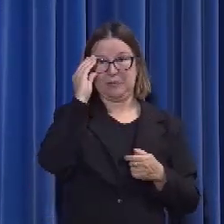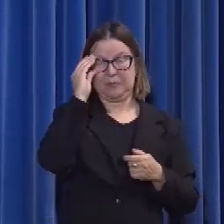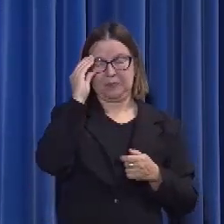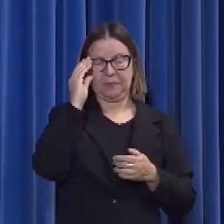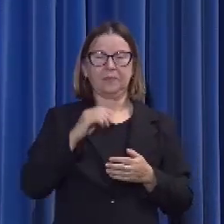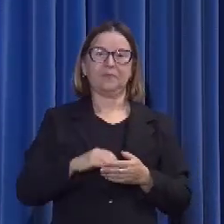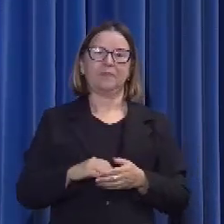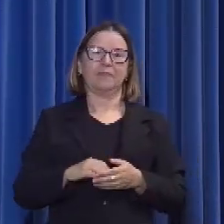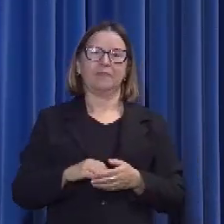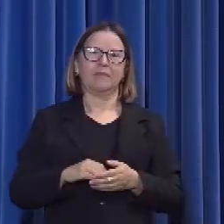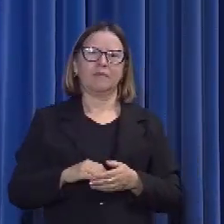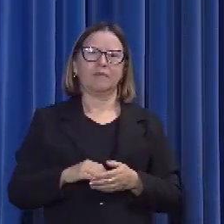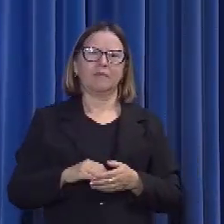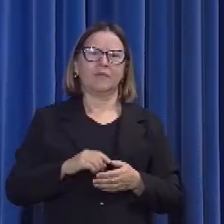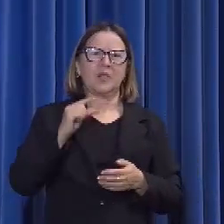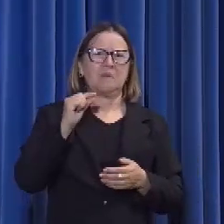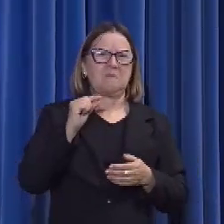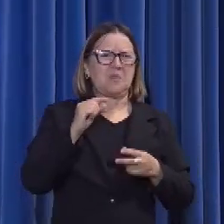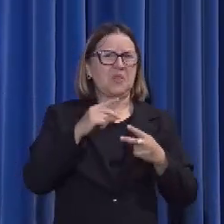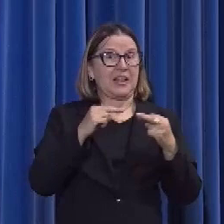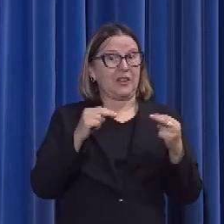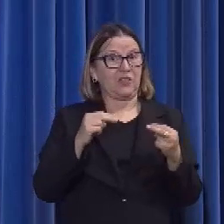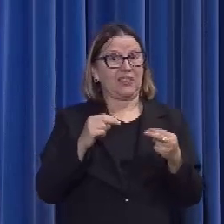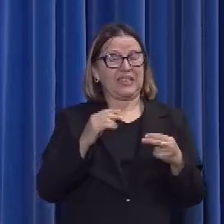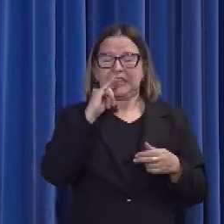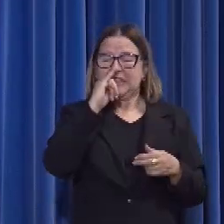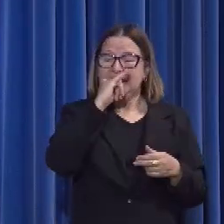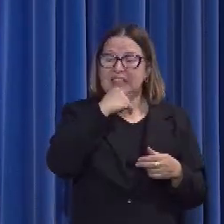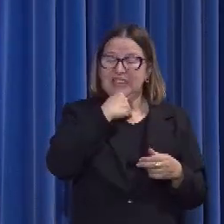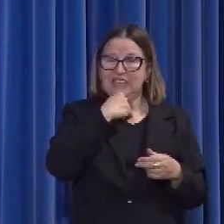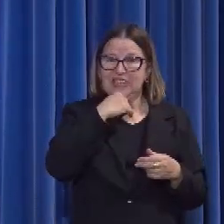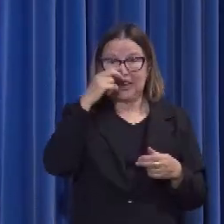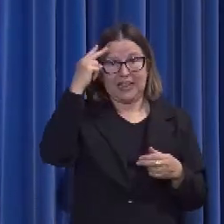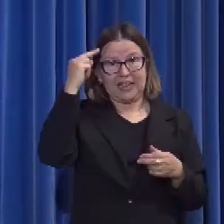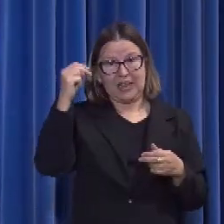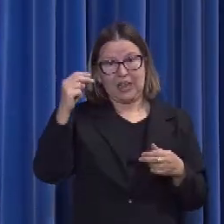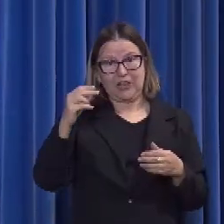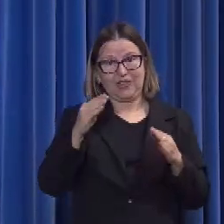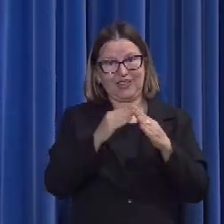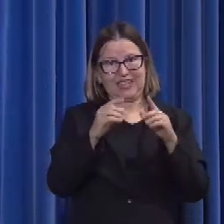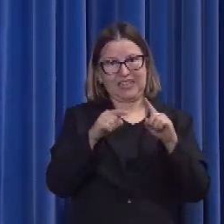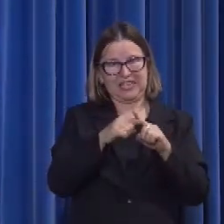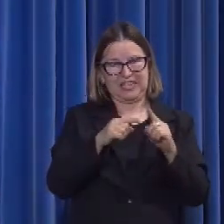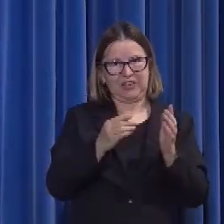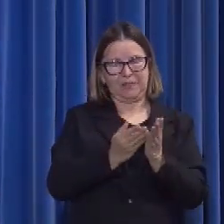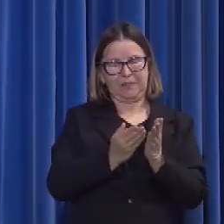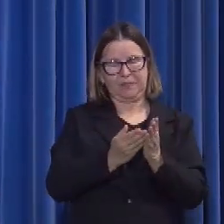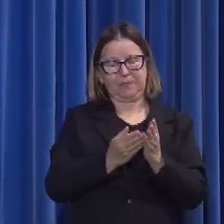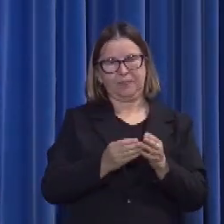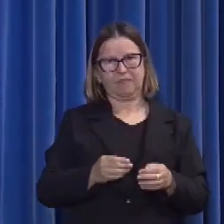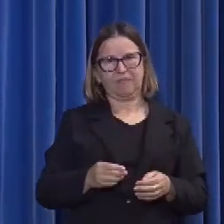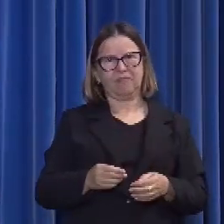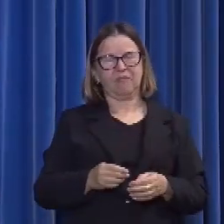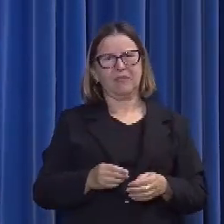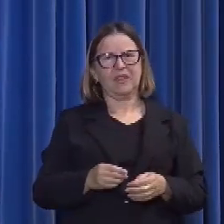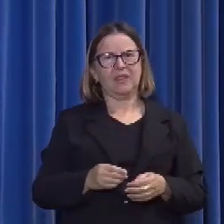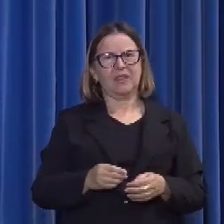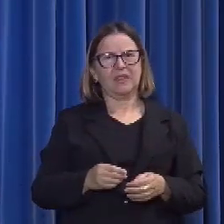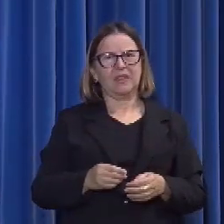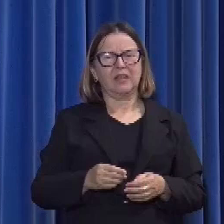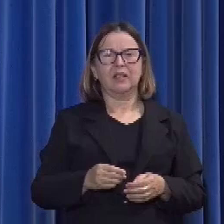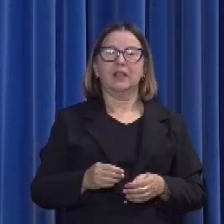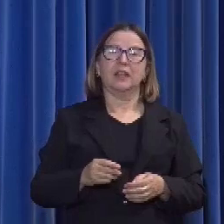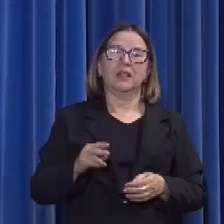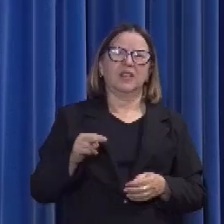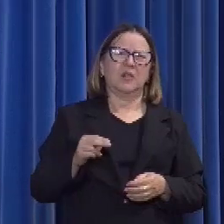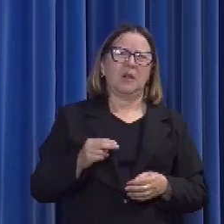Poucas coisas são tão tristes na história da igreja cristã como perder a convicção dessa verdade suprema de